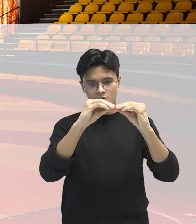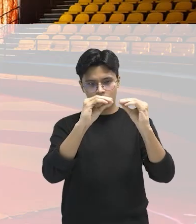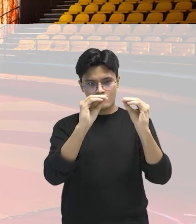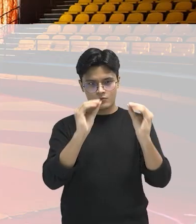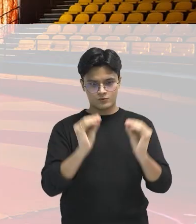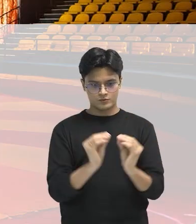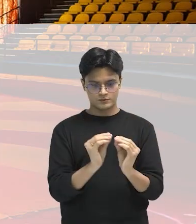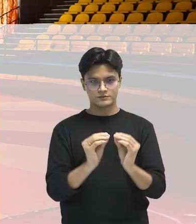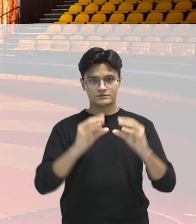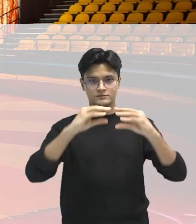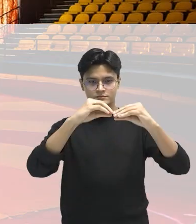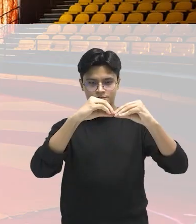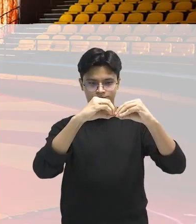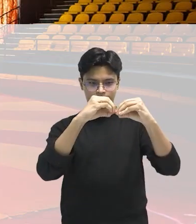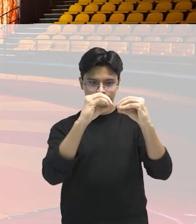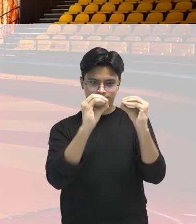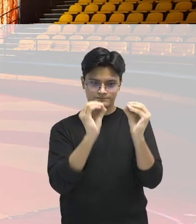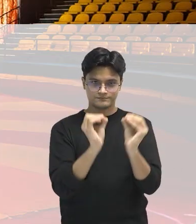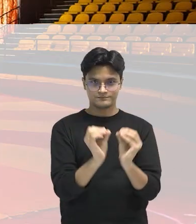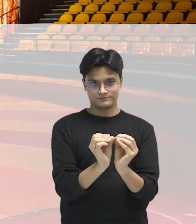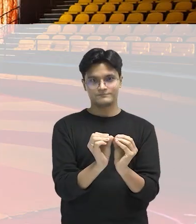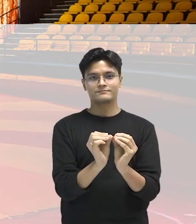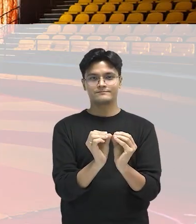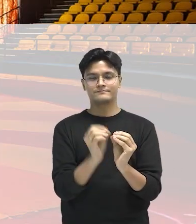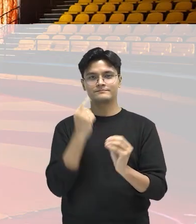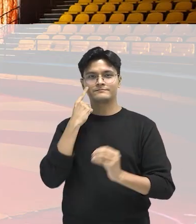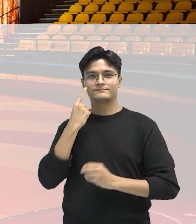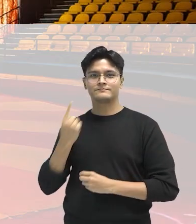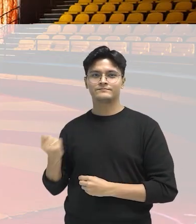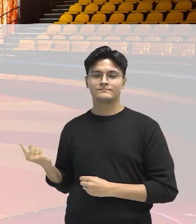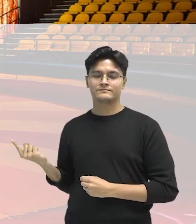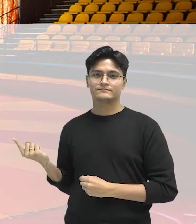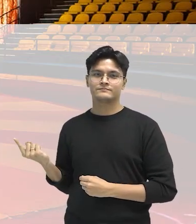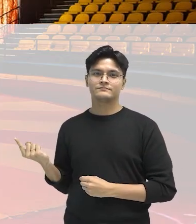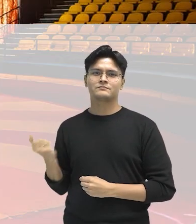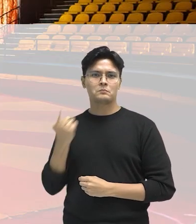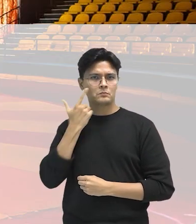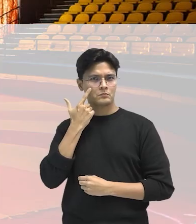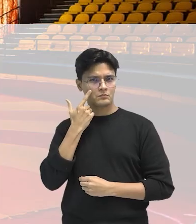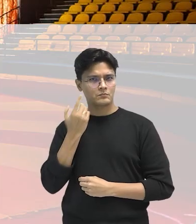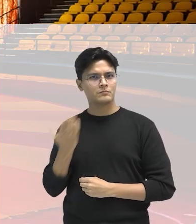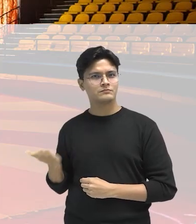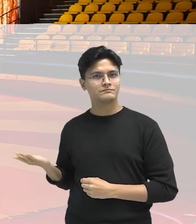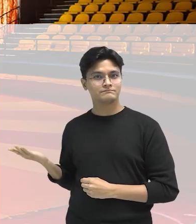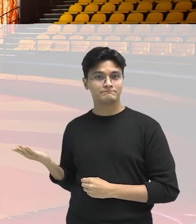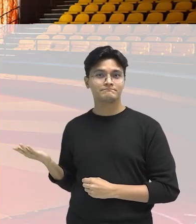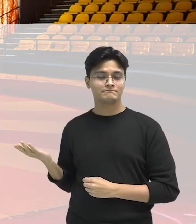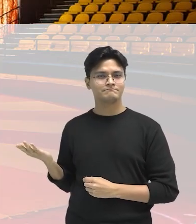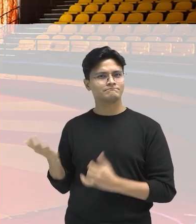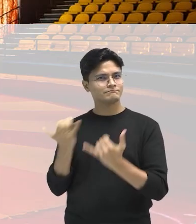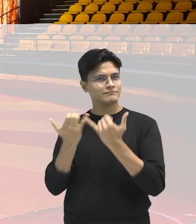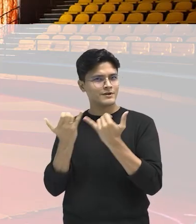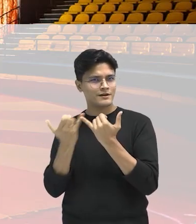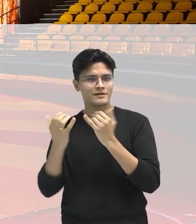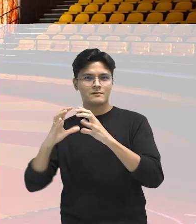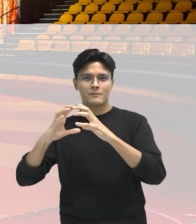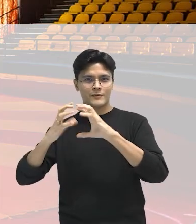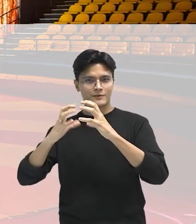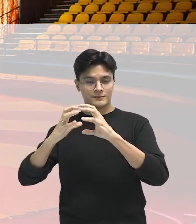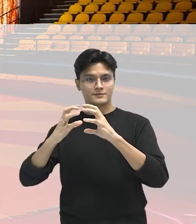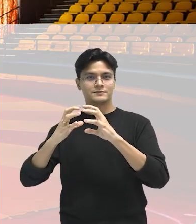aqui, para cobrir o restante dessa meia. E olha só, pam, pam, temos